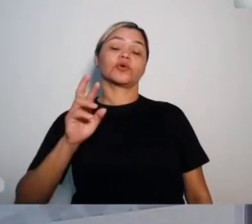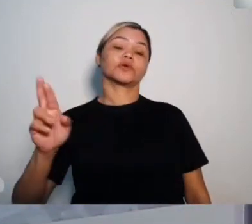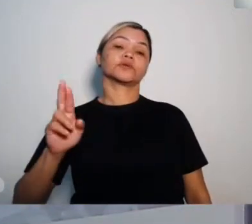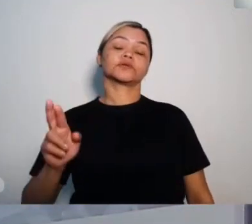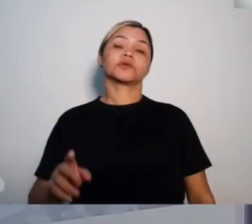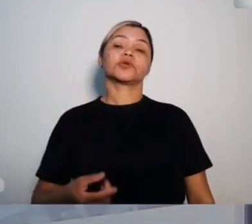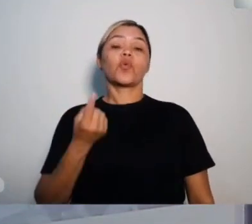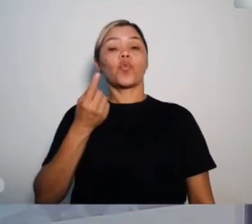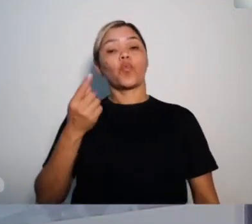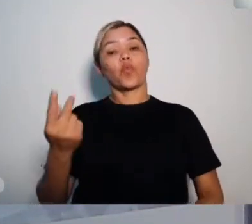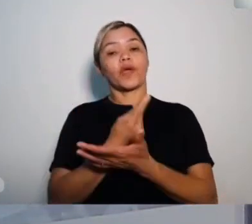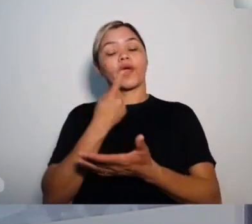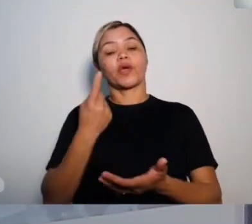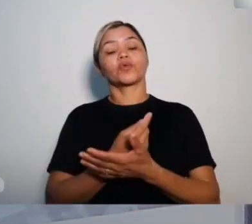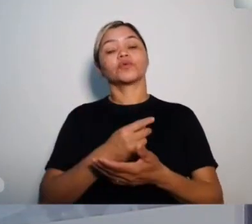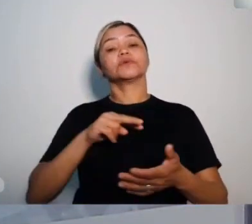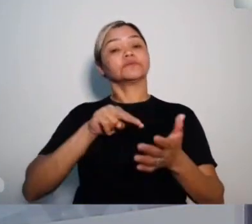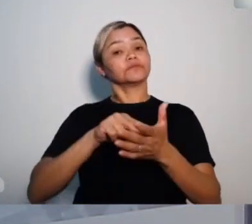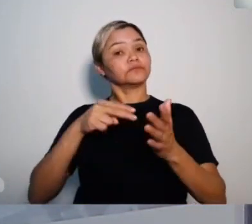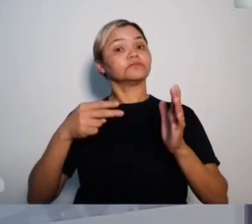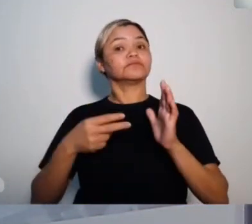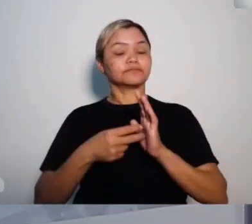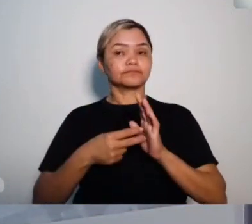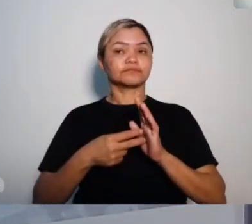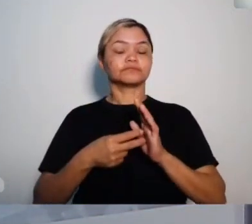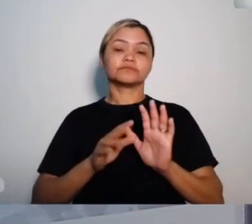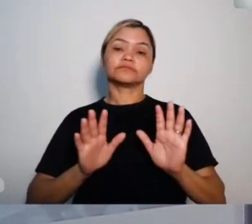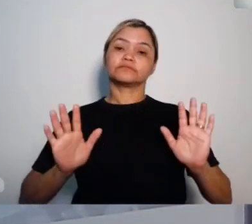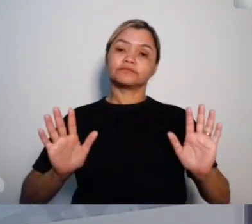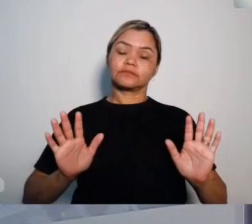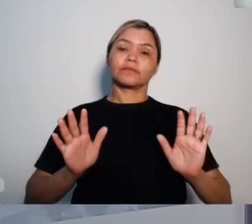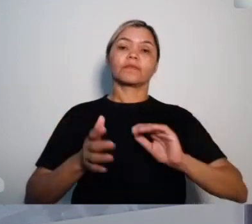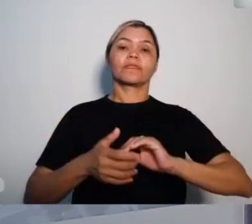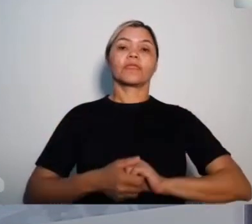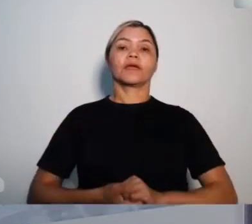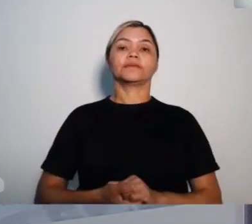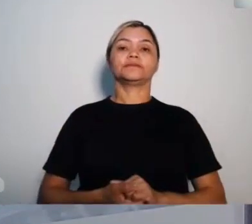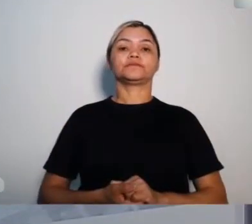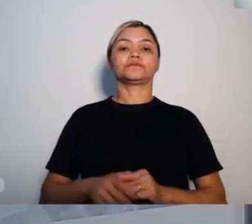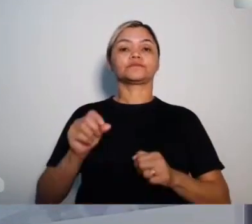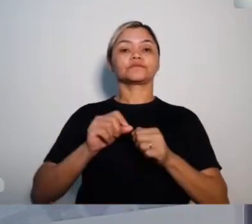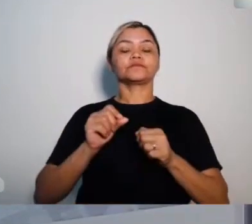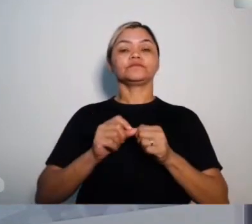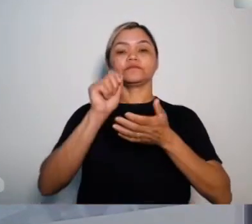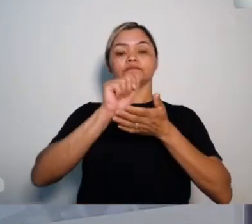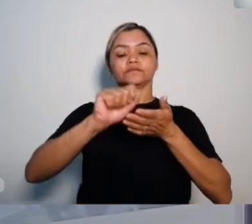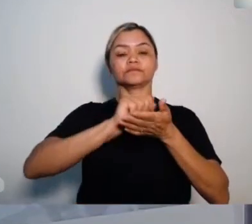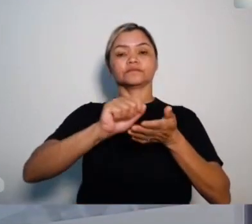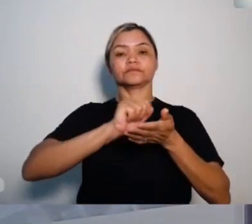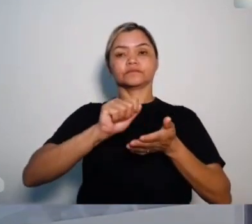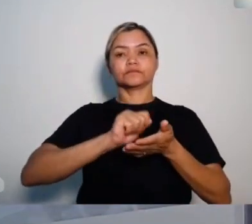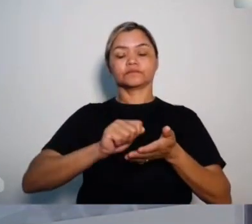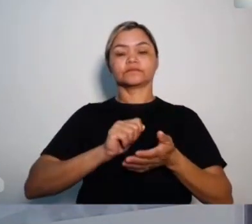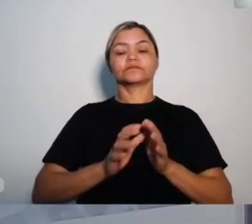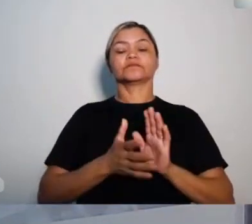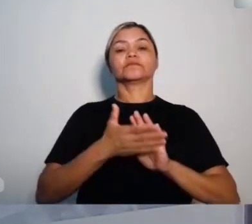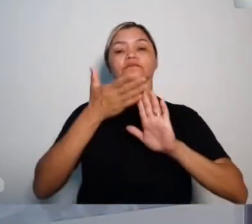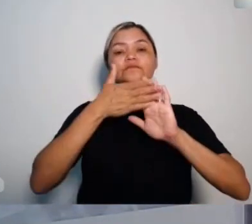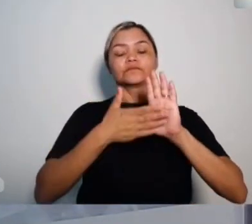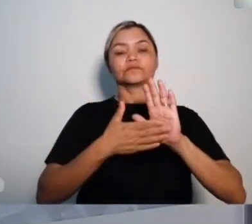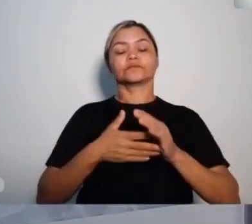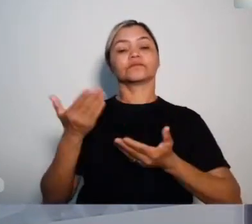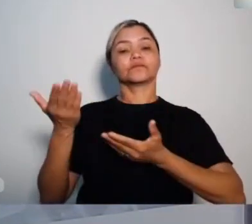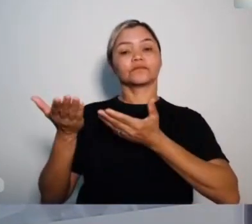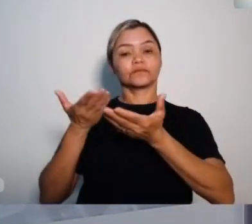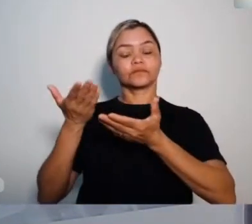erro significativo, embora foi feito manual, né, pelo servidor, porque ele também